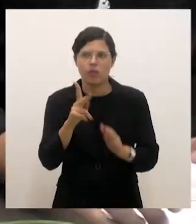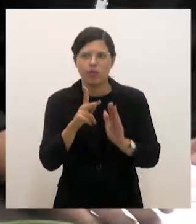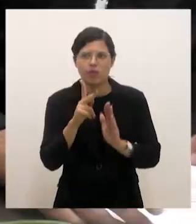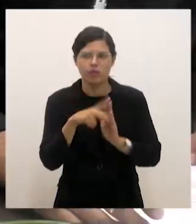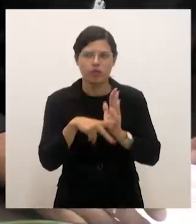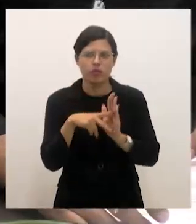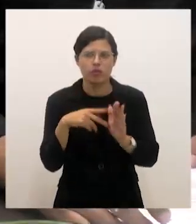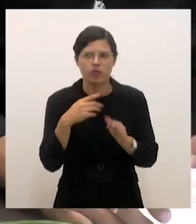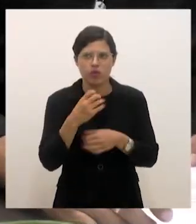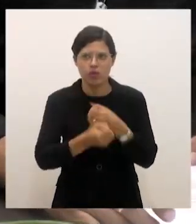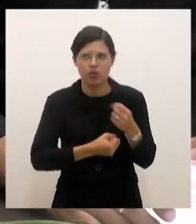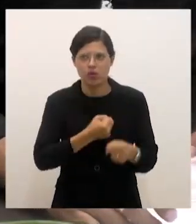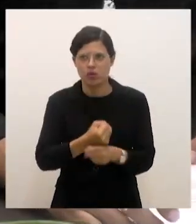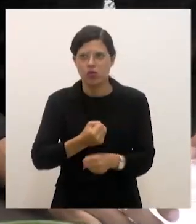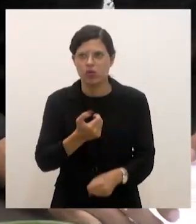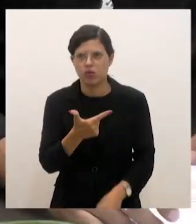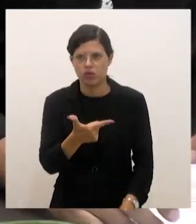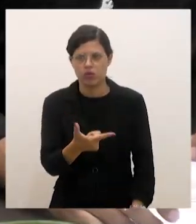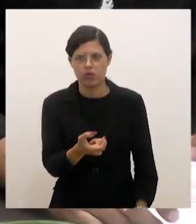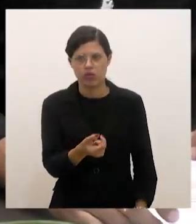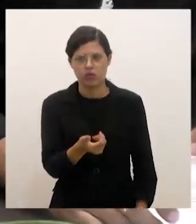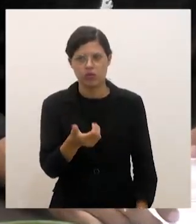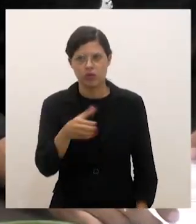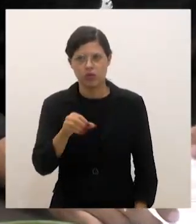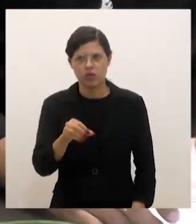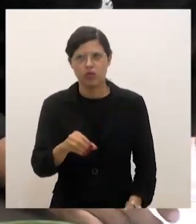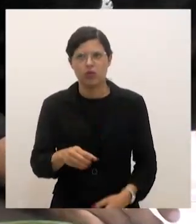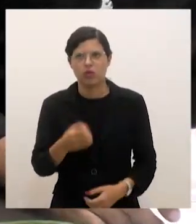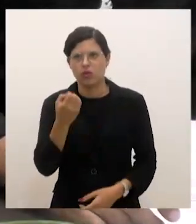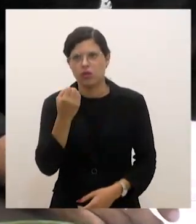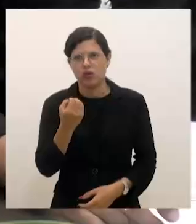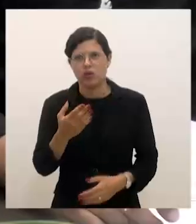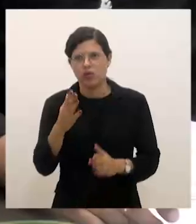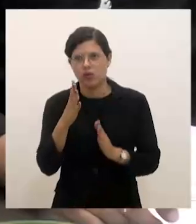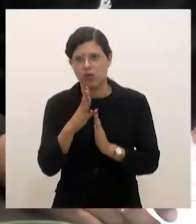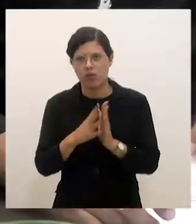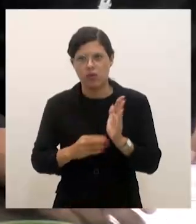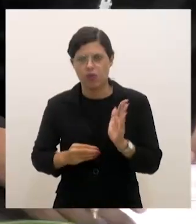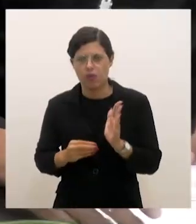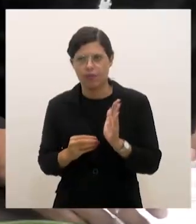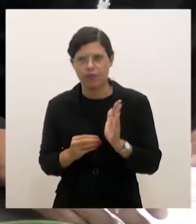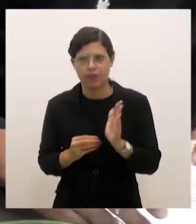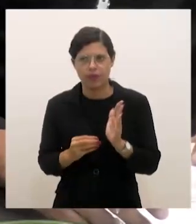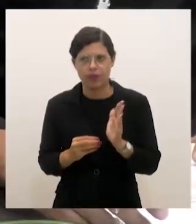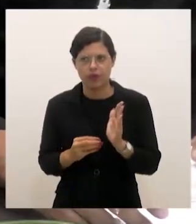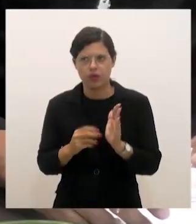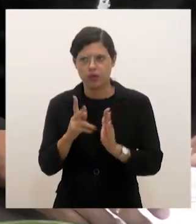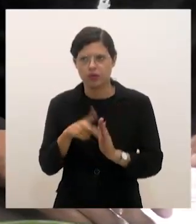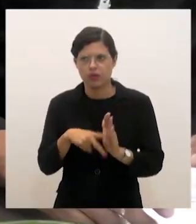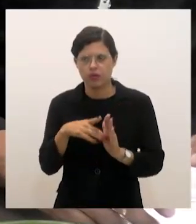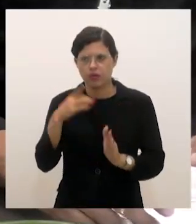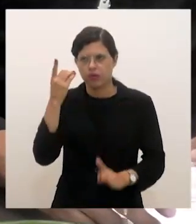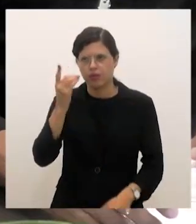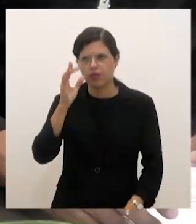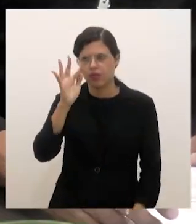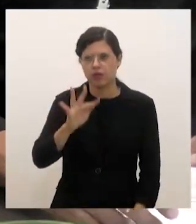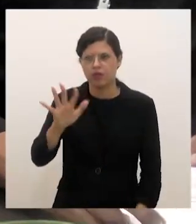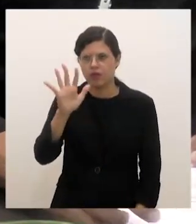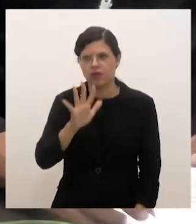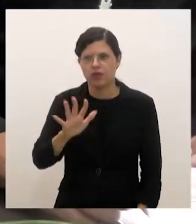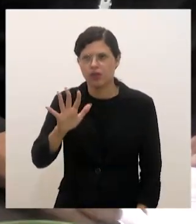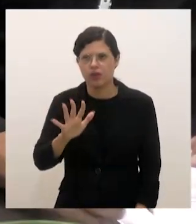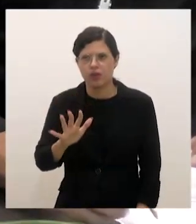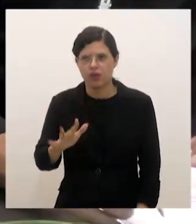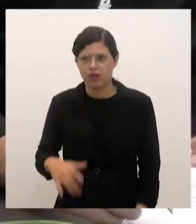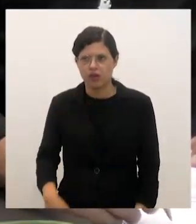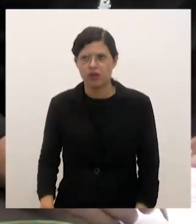2019 e seria bom mandarmos uma cópia desse projeto para um deputado federal atualmente